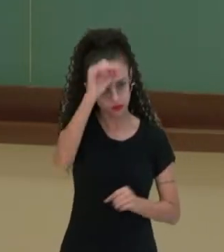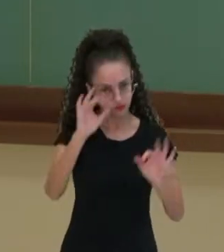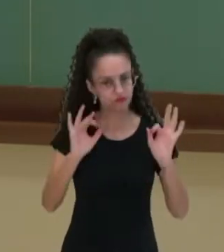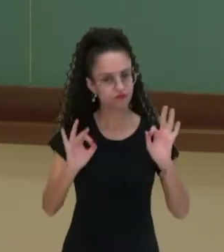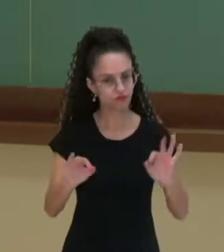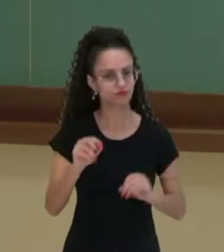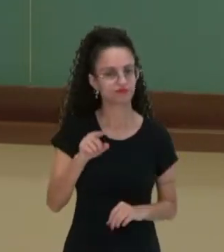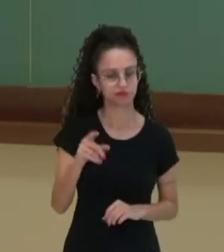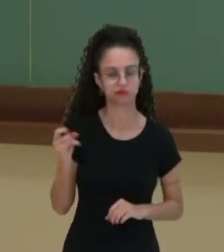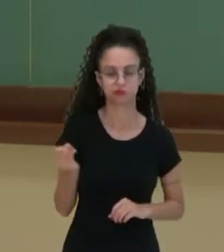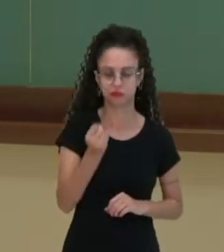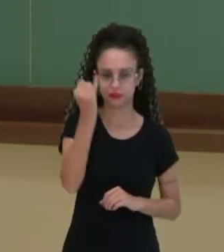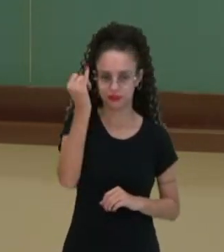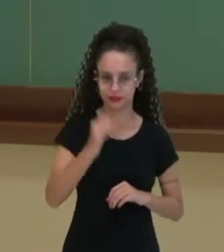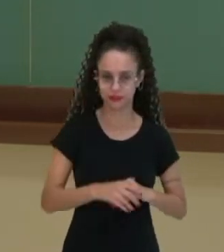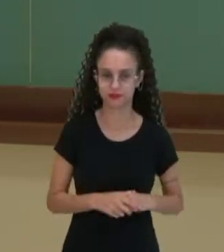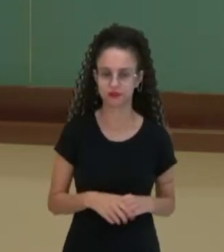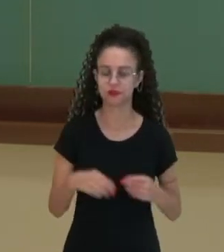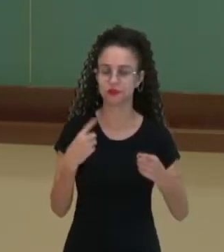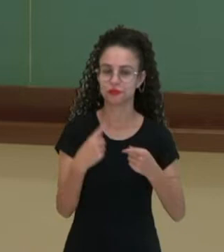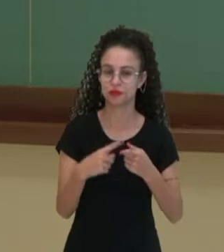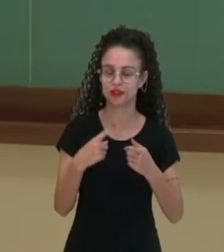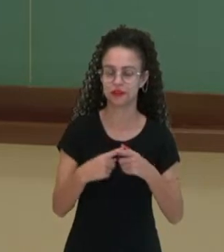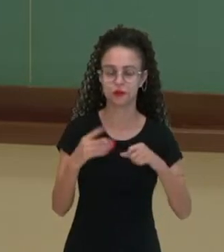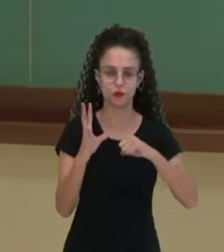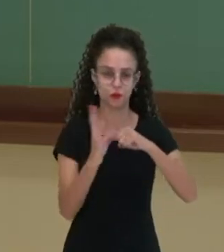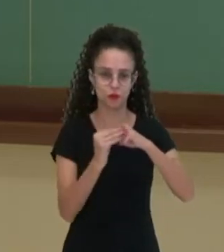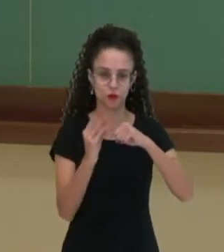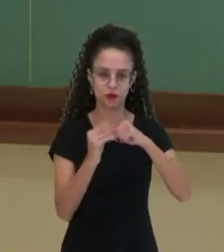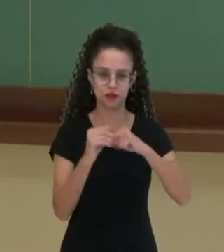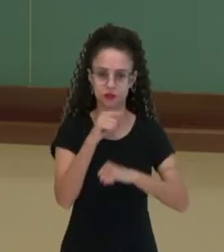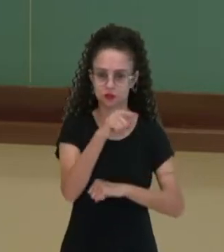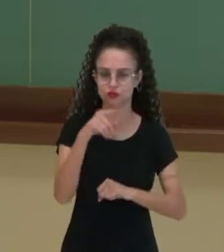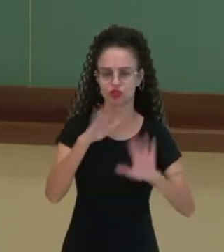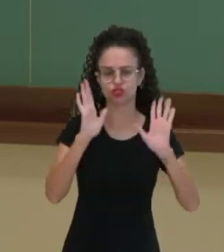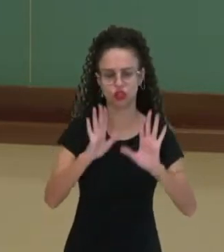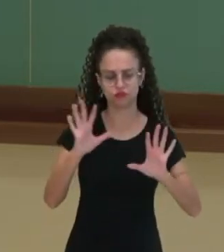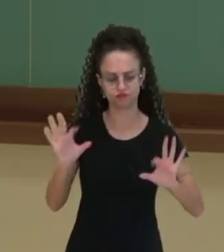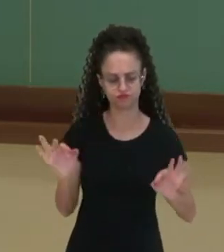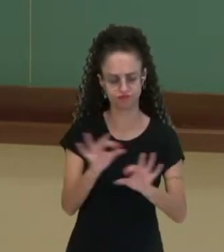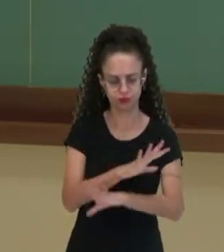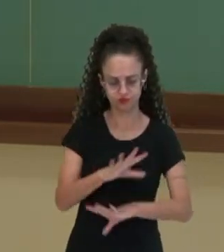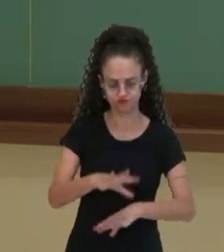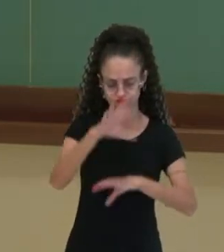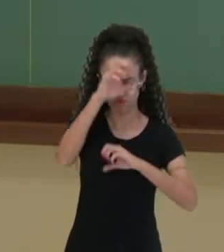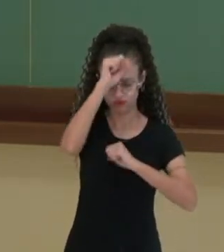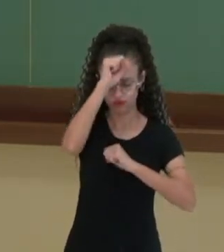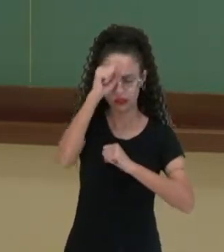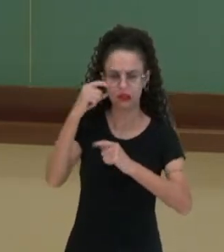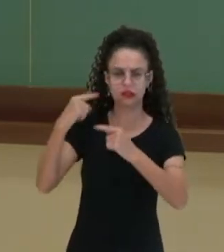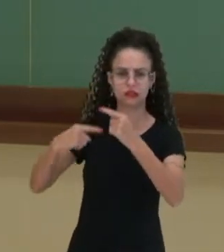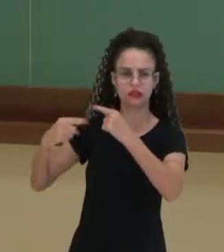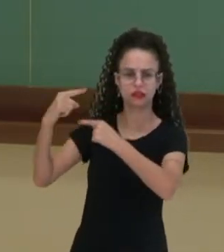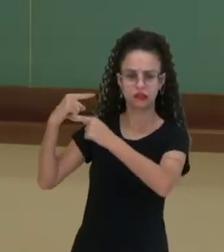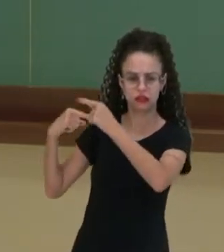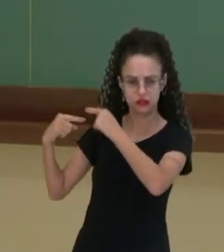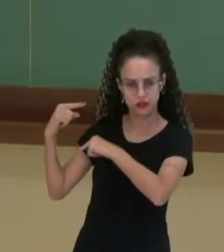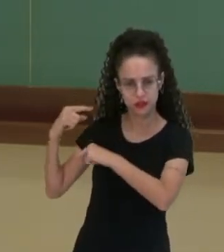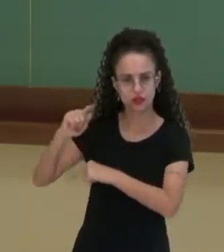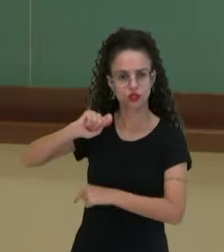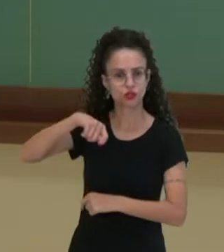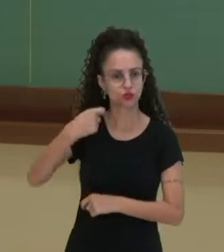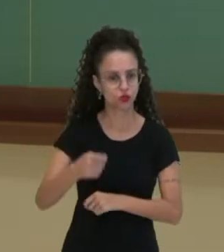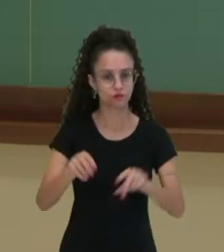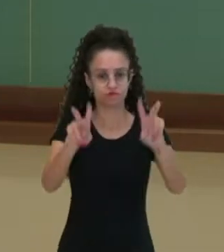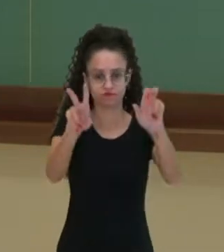Isso é muito importante, porque os conhecimentos que você já obteve em anos anteriores a respeito da